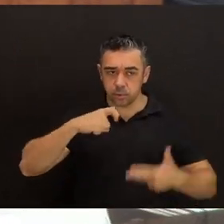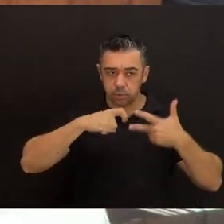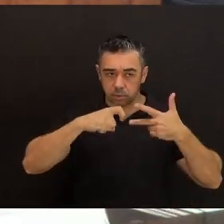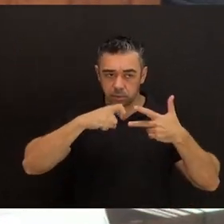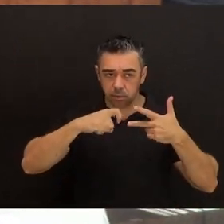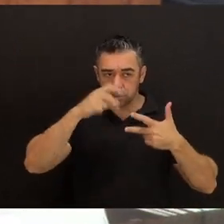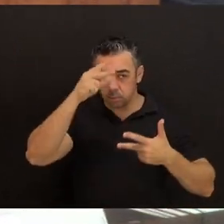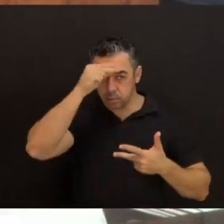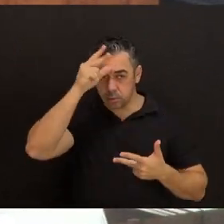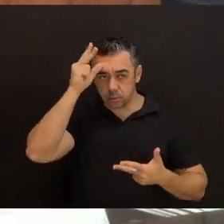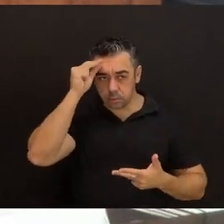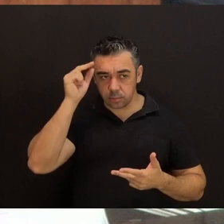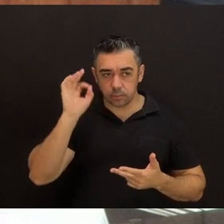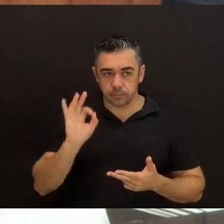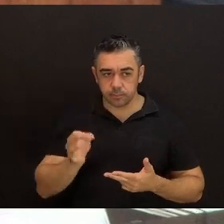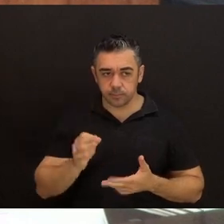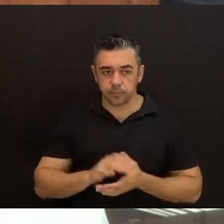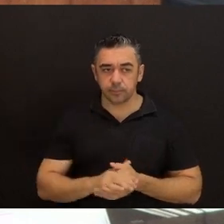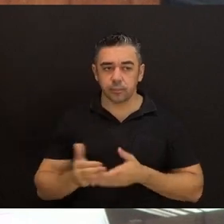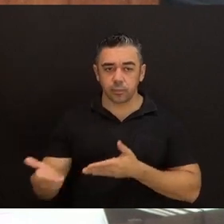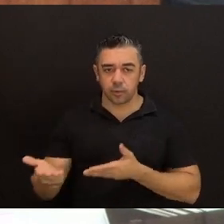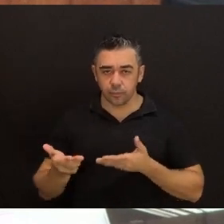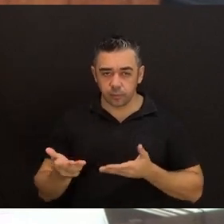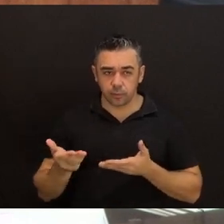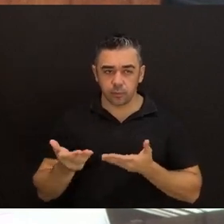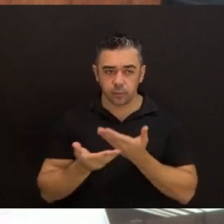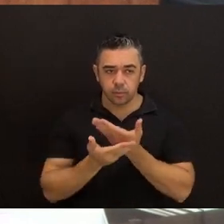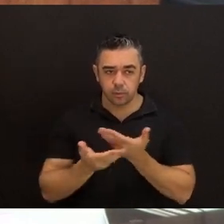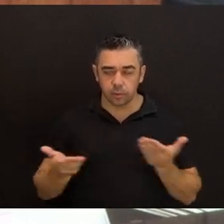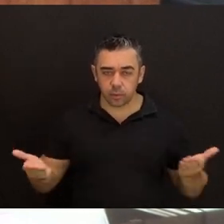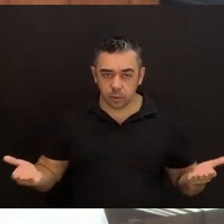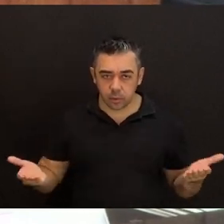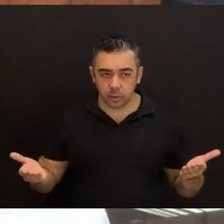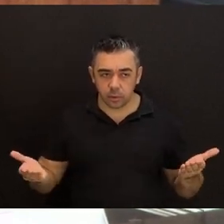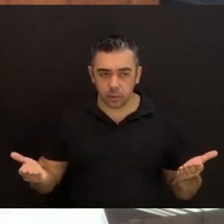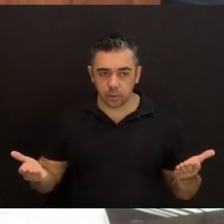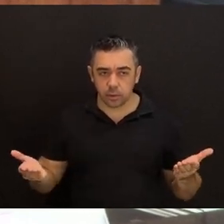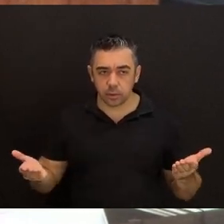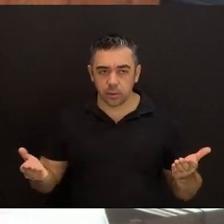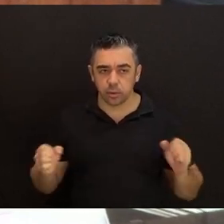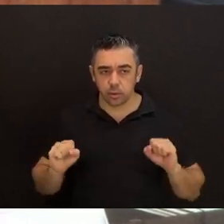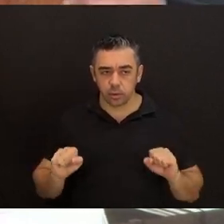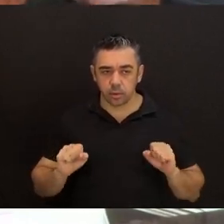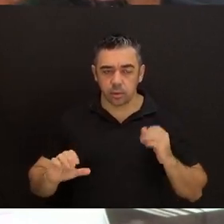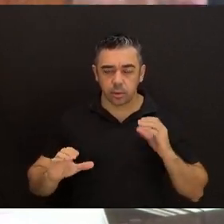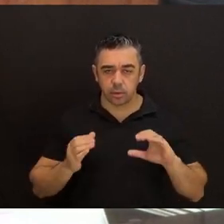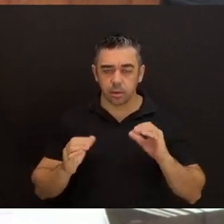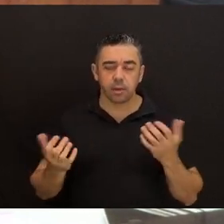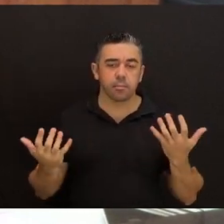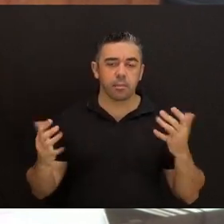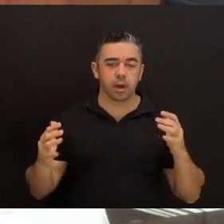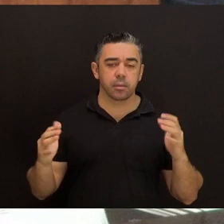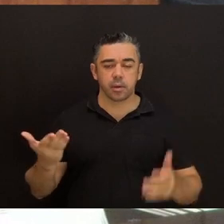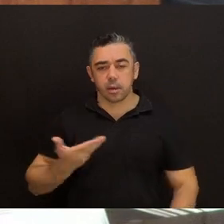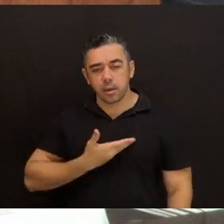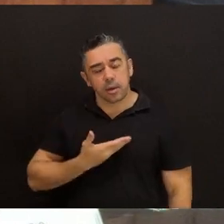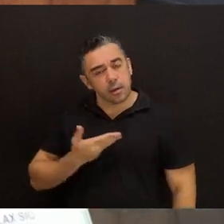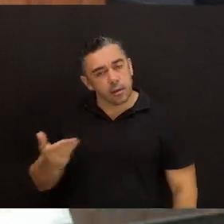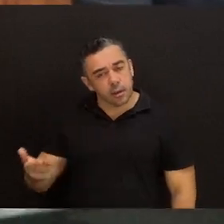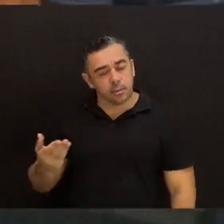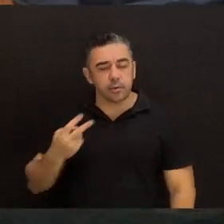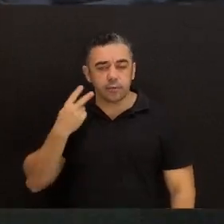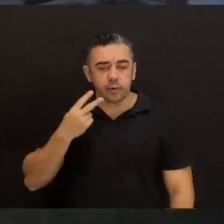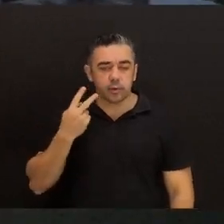Municipal gostaria de convidar vossa senhorias para que a gente possa cantar parabéns ao nosso amigo e Vereador José